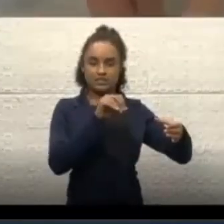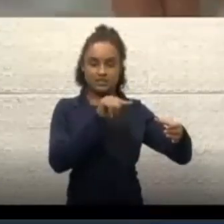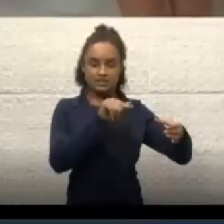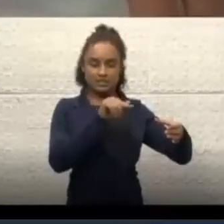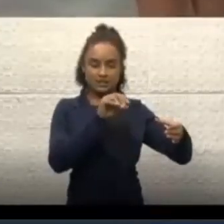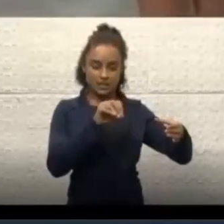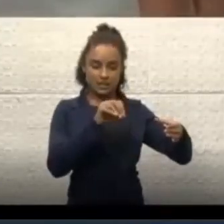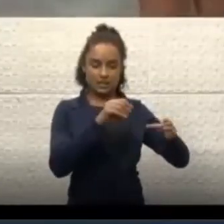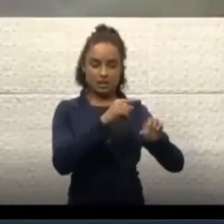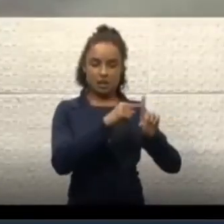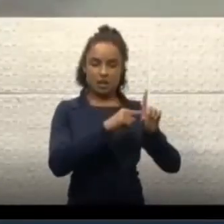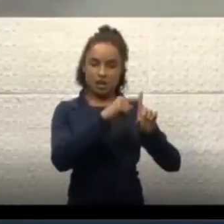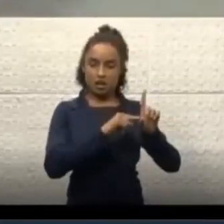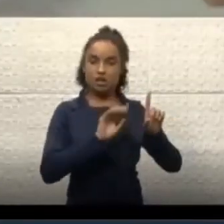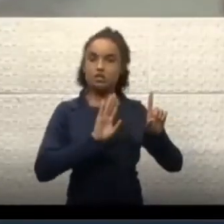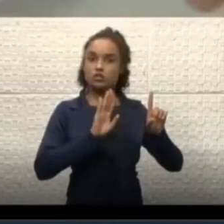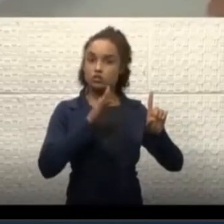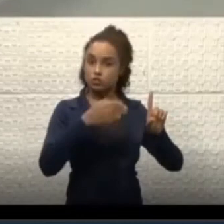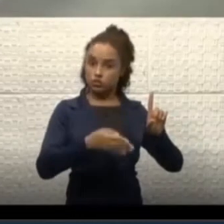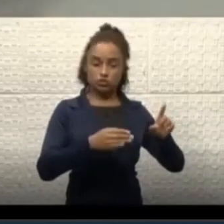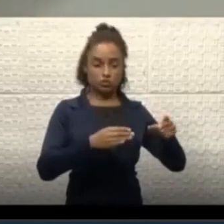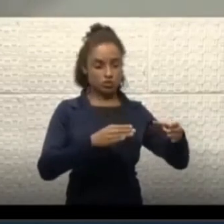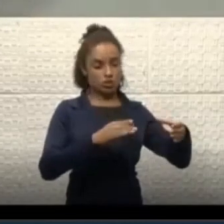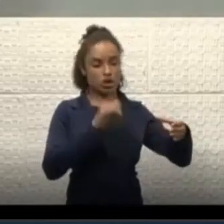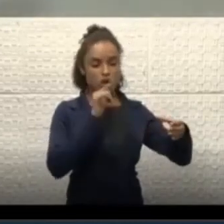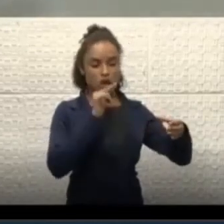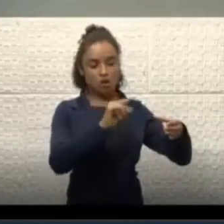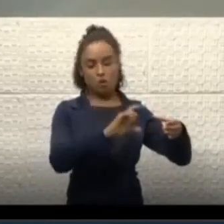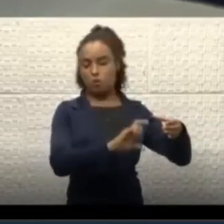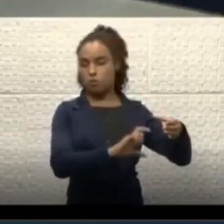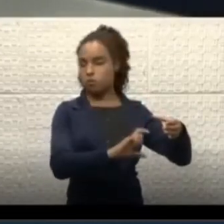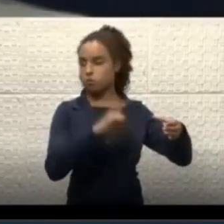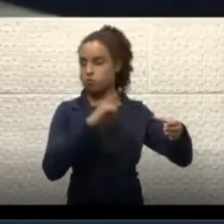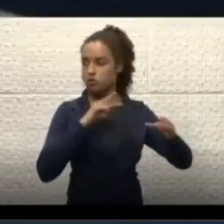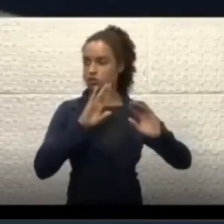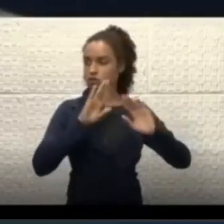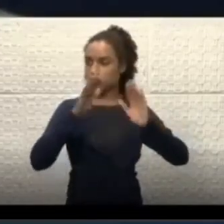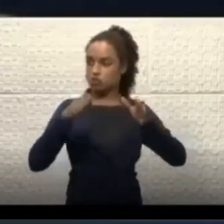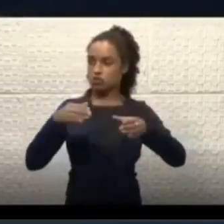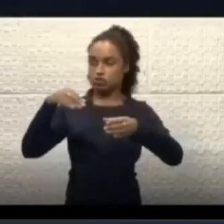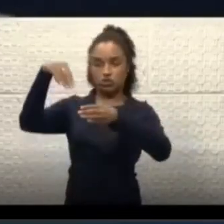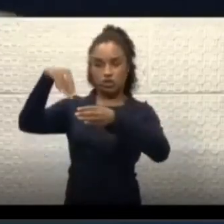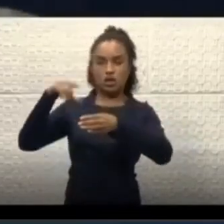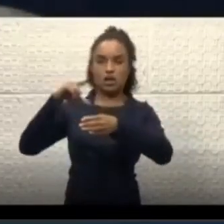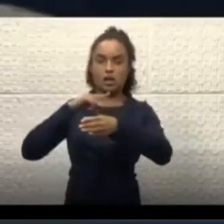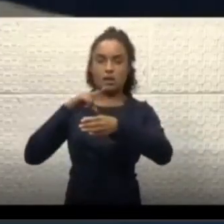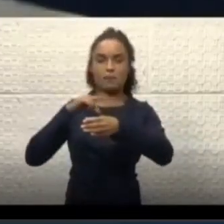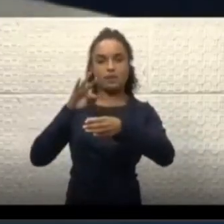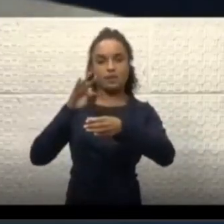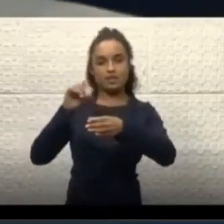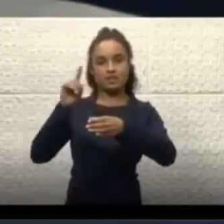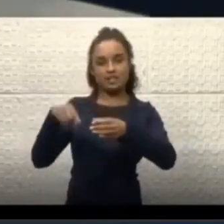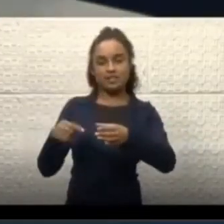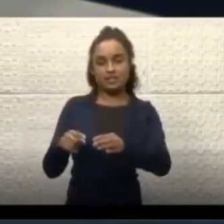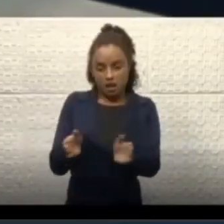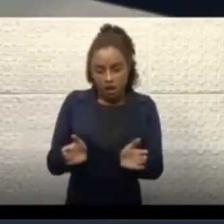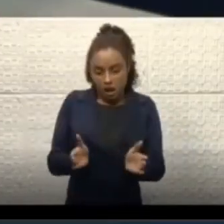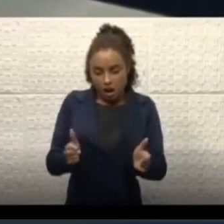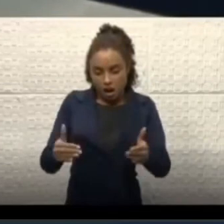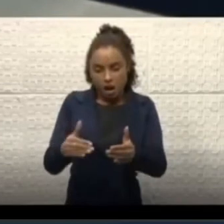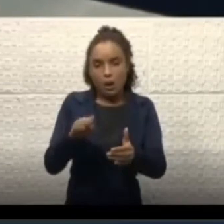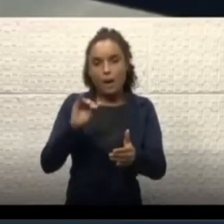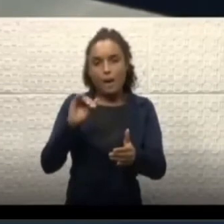Depois que você já medir a água inicialmente, já coloca ela no banho-maria para deixar a 70 graus Celsius,